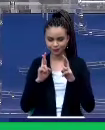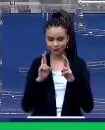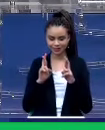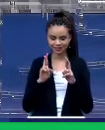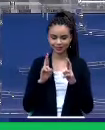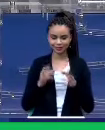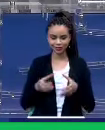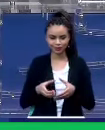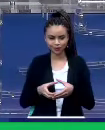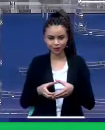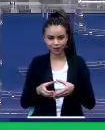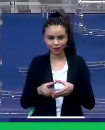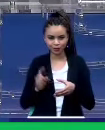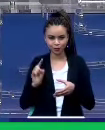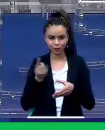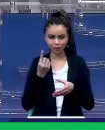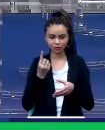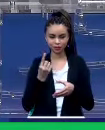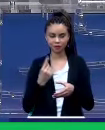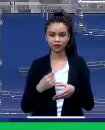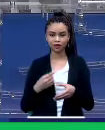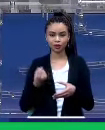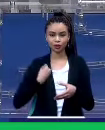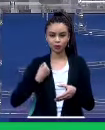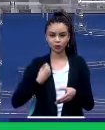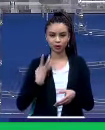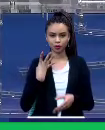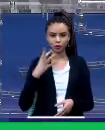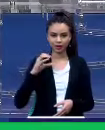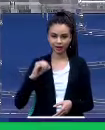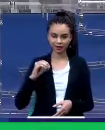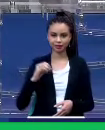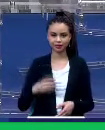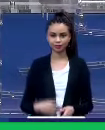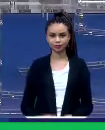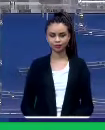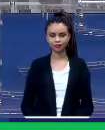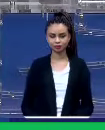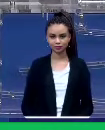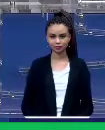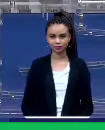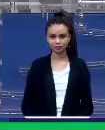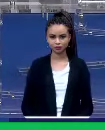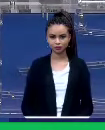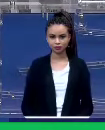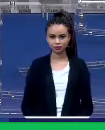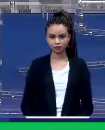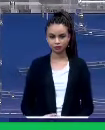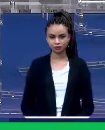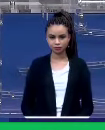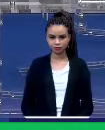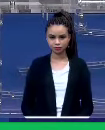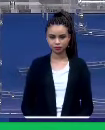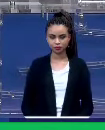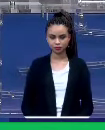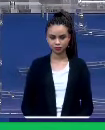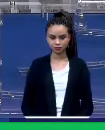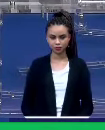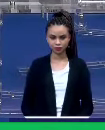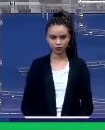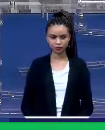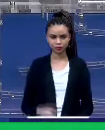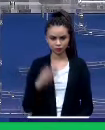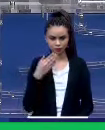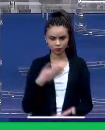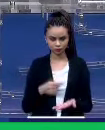Vem chegando nossa última bola, é número 40. Temos aqui nossas 6 dezenas da Mega Sena desta noite. Vamos